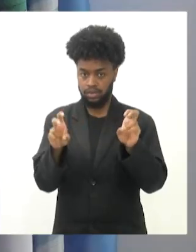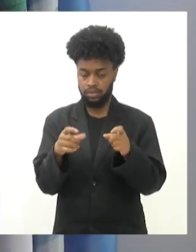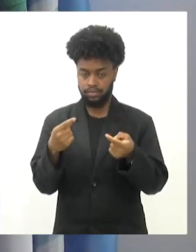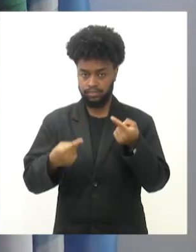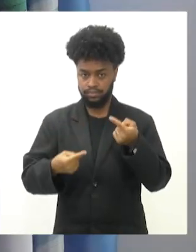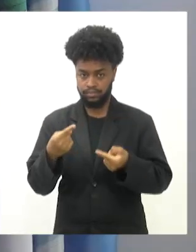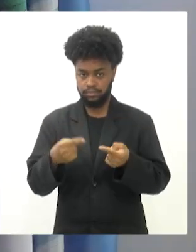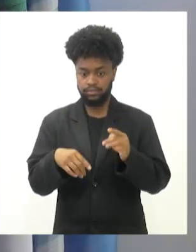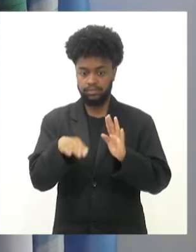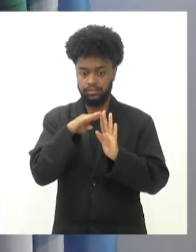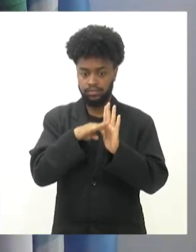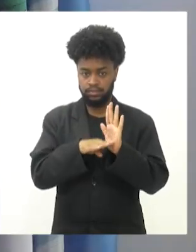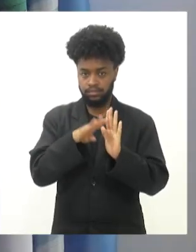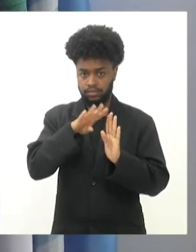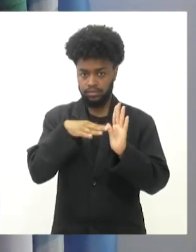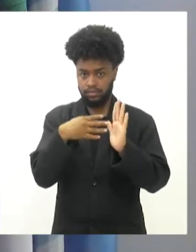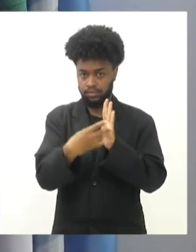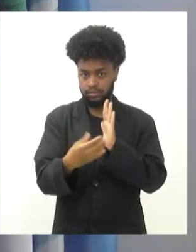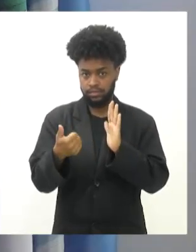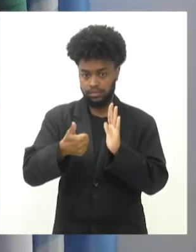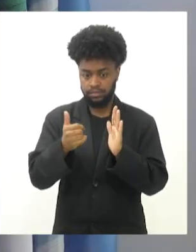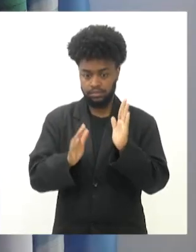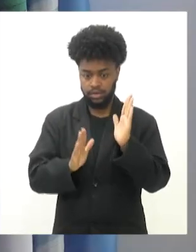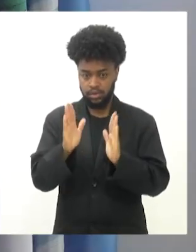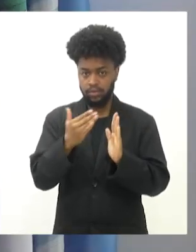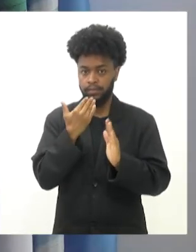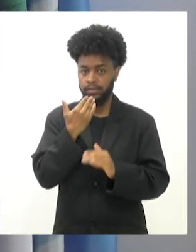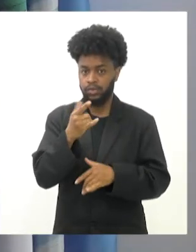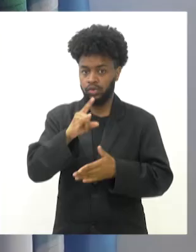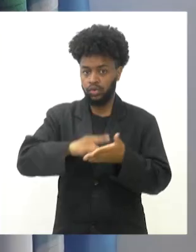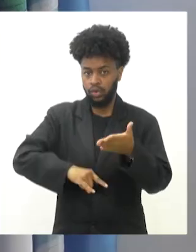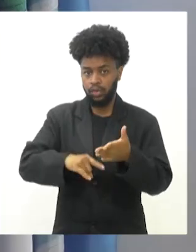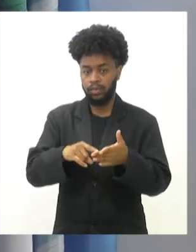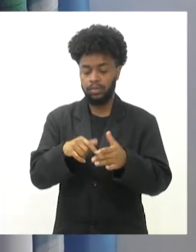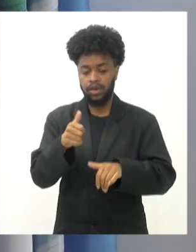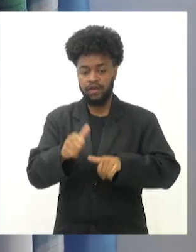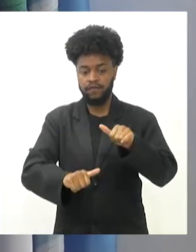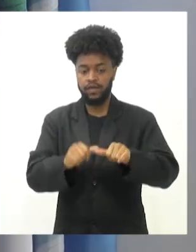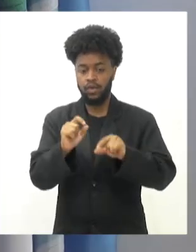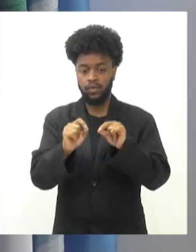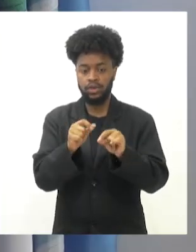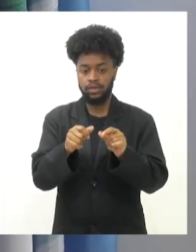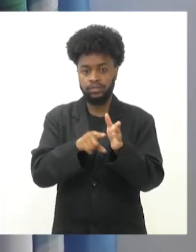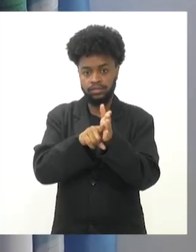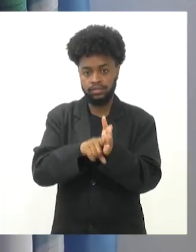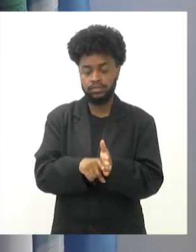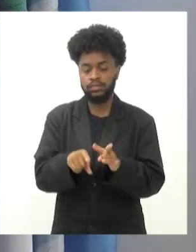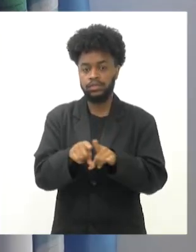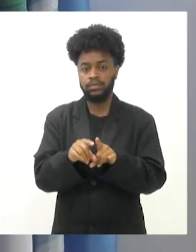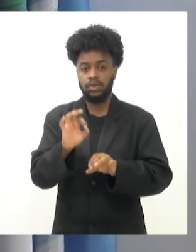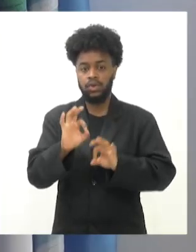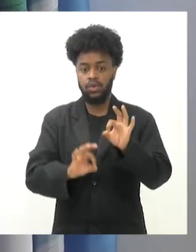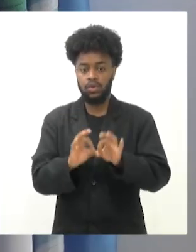O cronograma, na primeira fase, requisição de documentos, definição das linhas investigatórias e organização da base